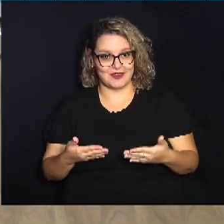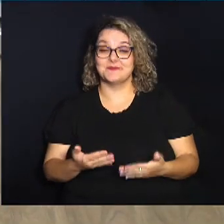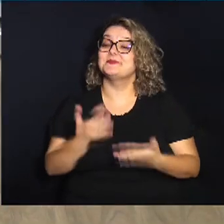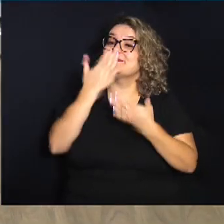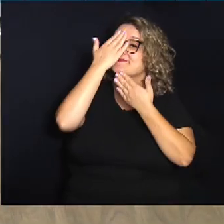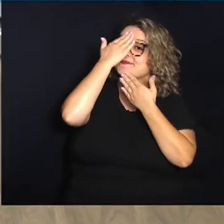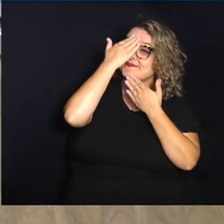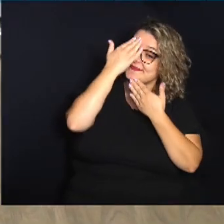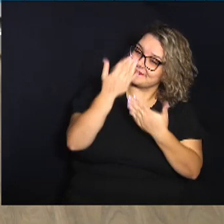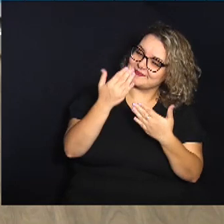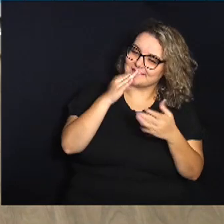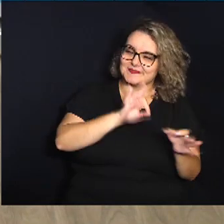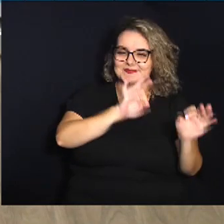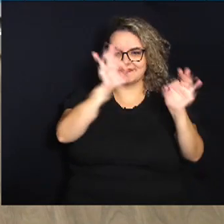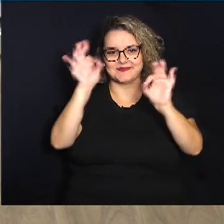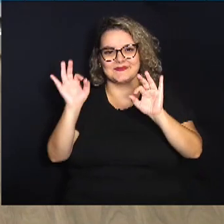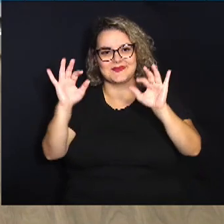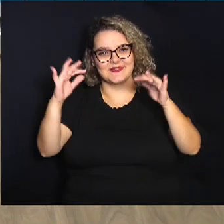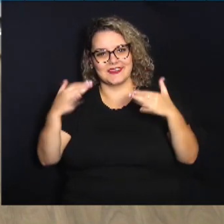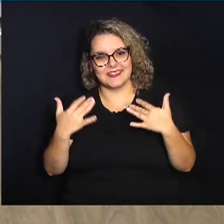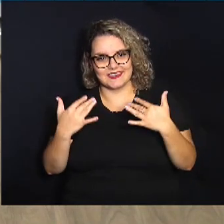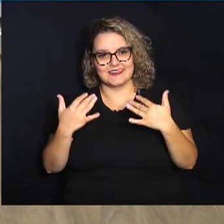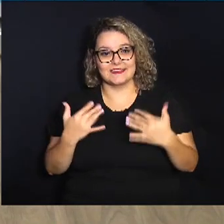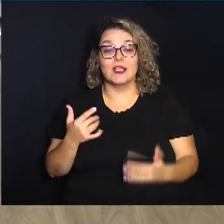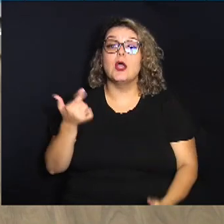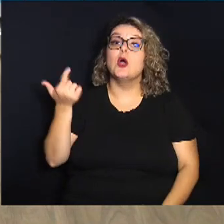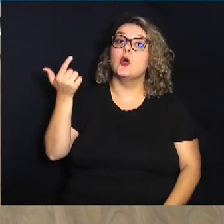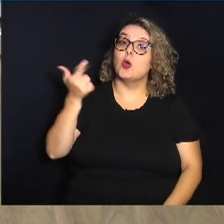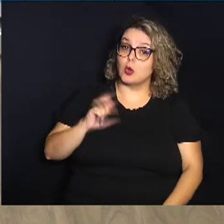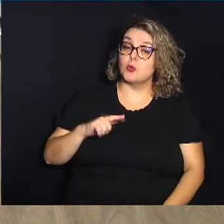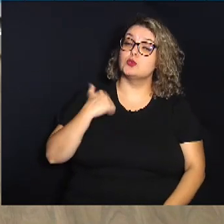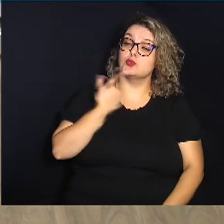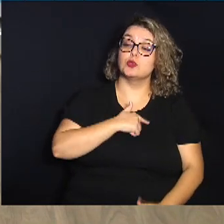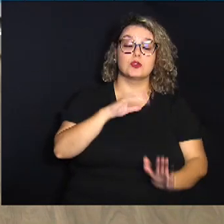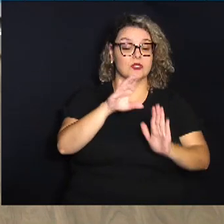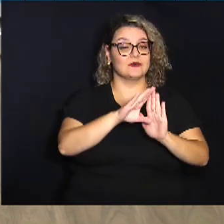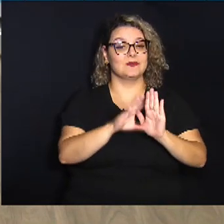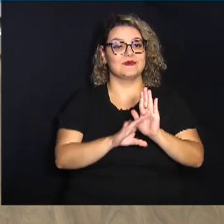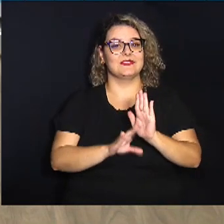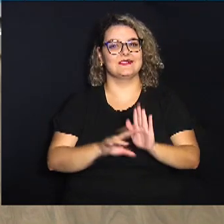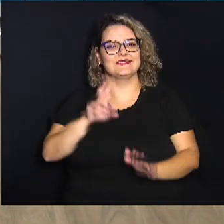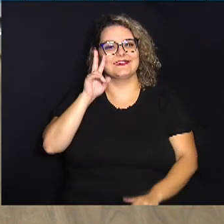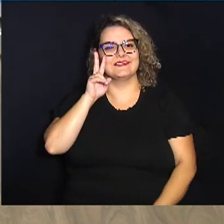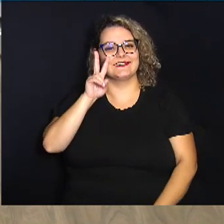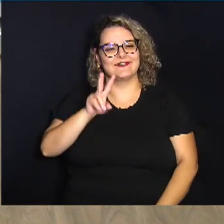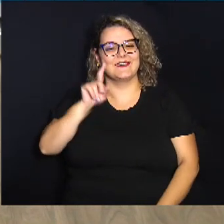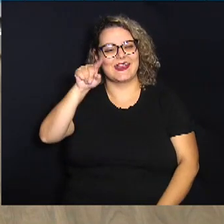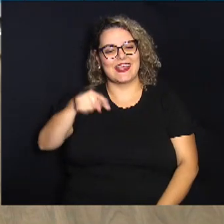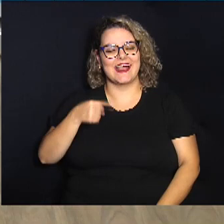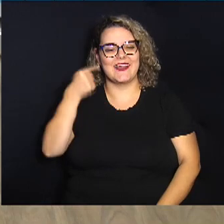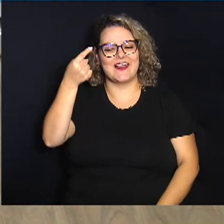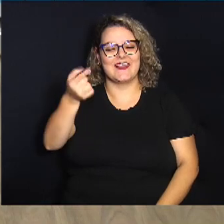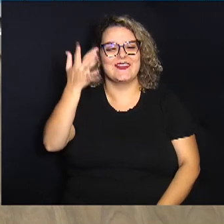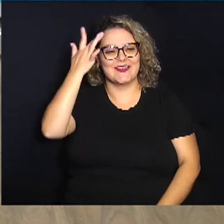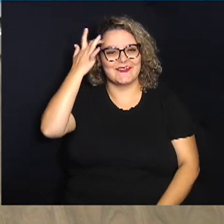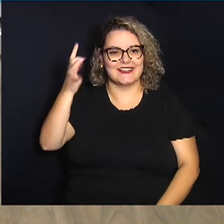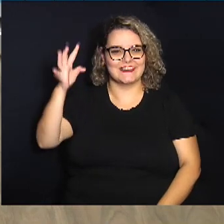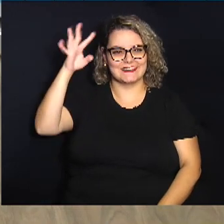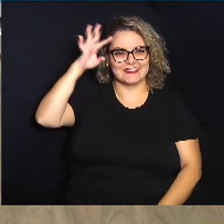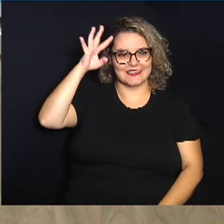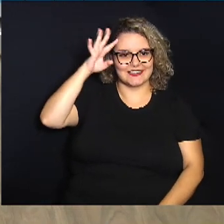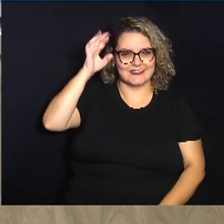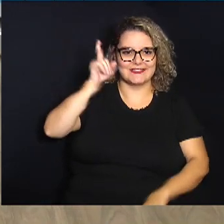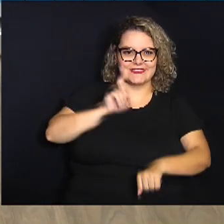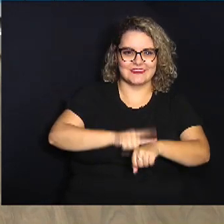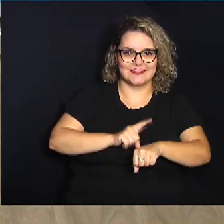Muito obrigado pela sua companhia, pela sua audiência. Continue na nossa programação e nos vemos amanhã na quarta-feira,